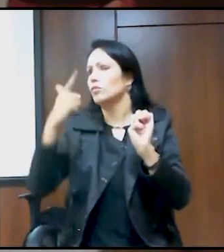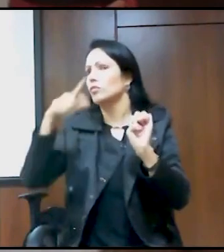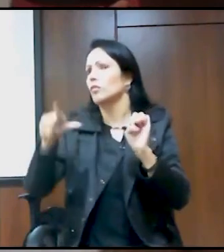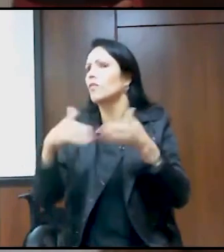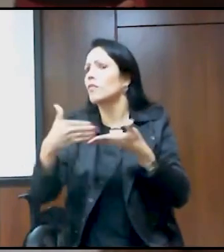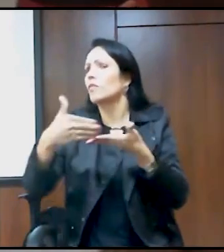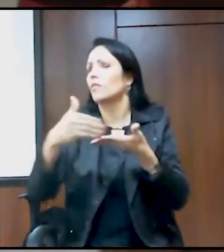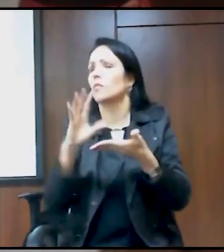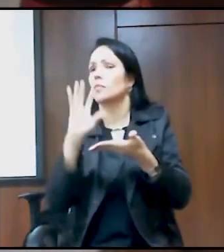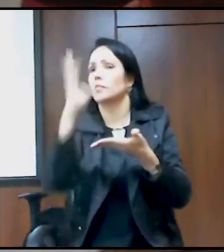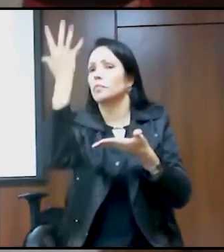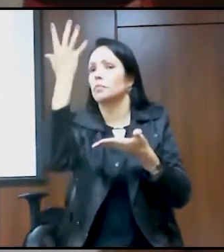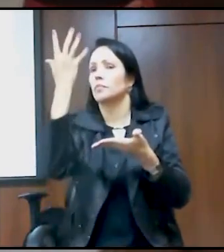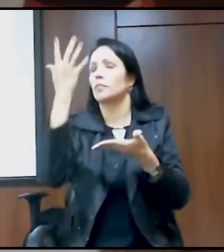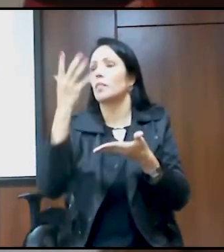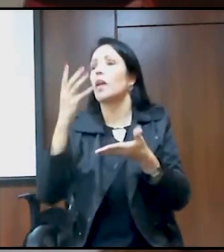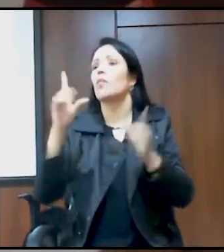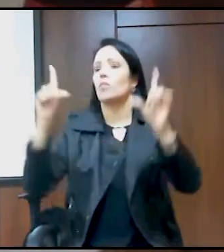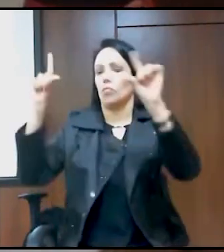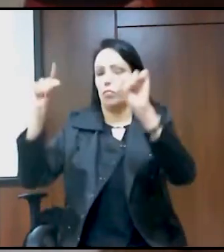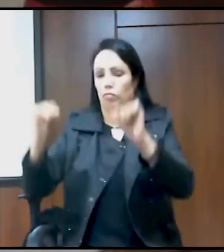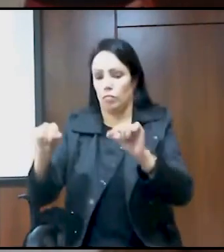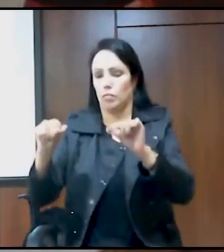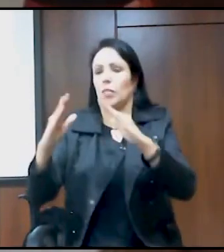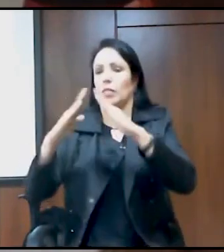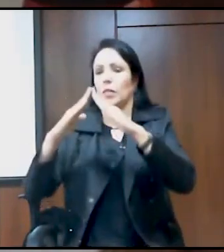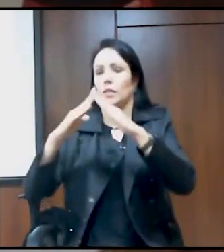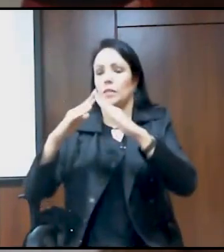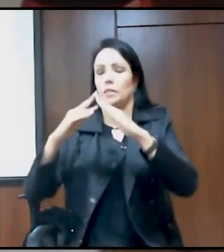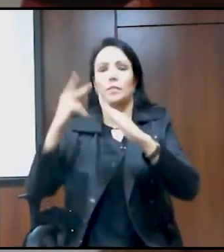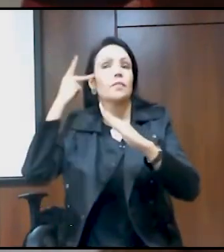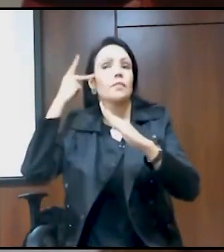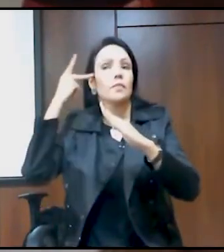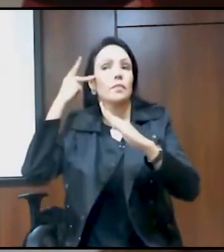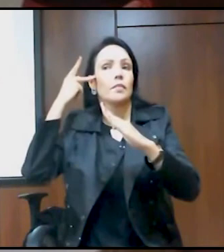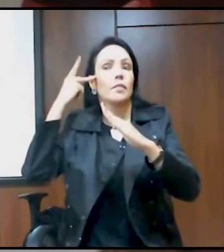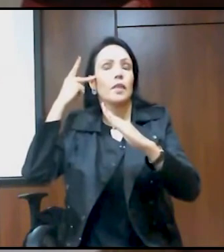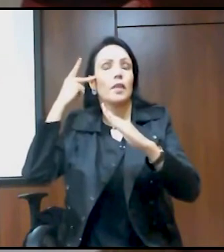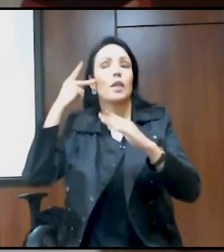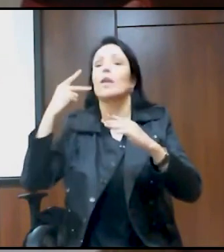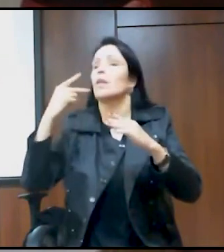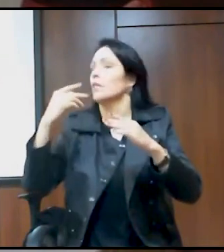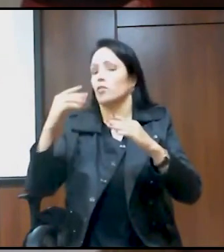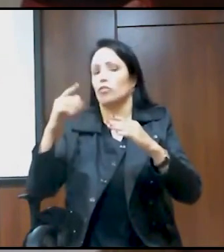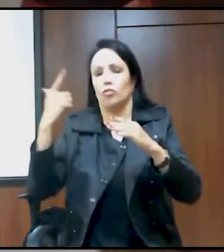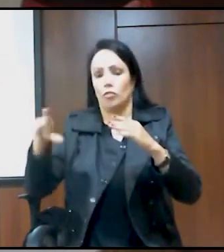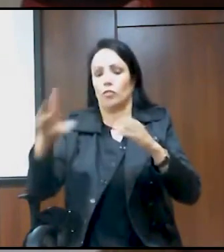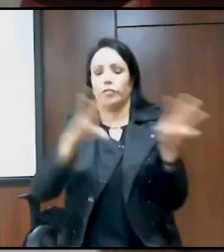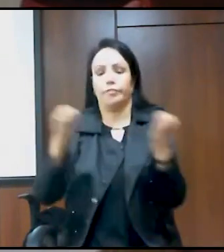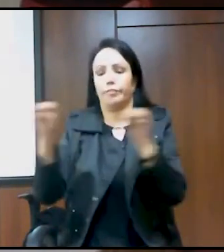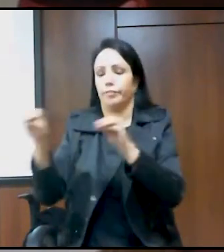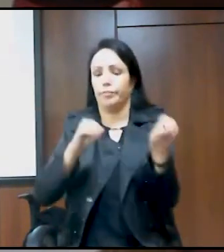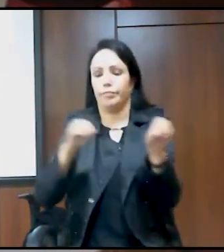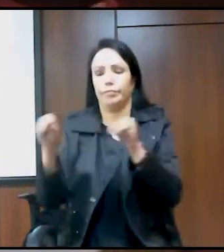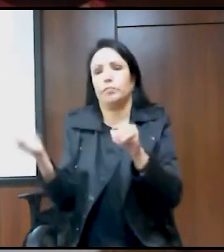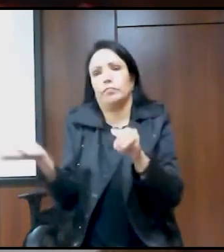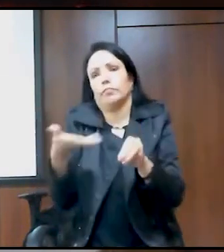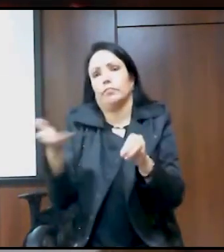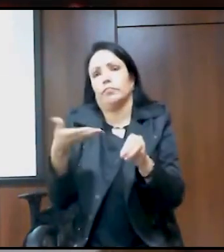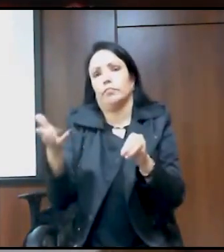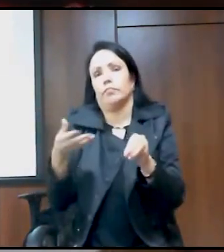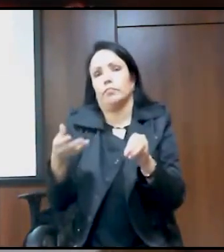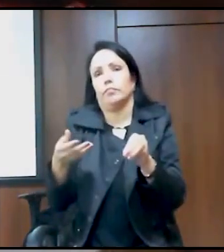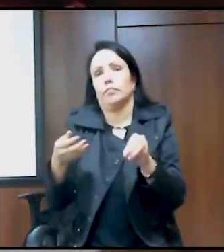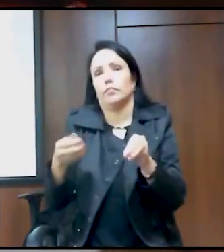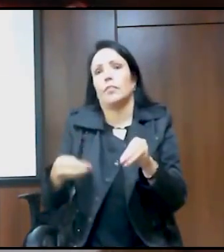acontecer. O déficit habitacional da cidade de São Paulo e uma política de remoções cada vez mais acirrada vai estar remunerando o capital